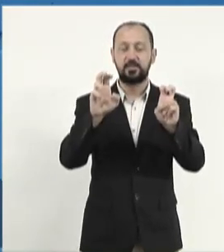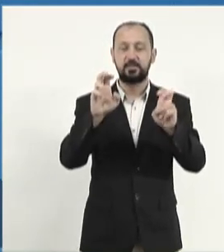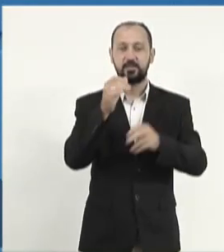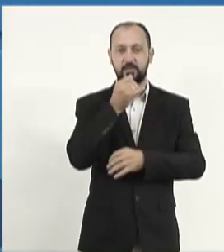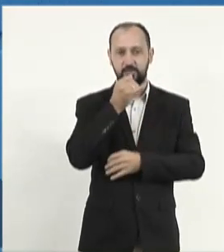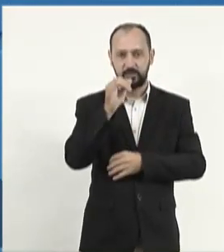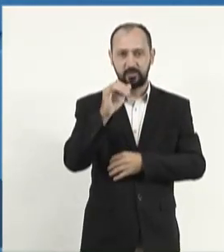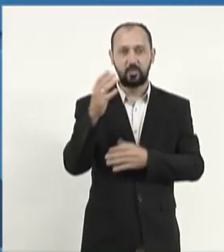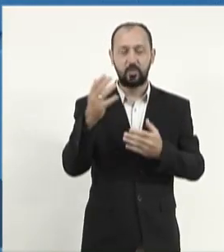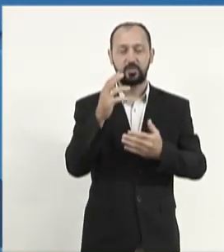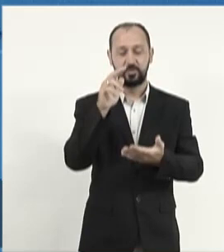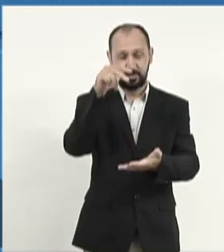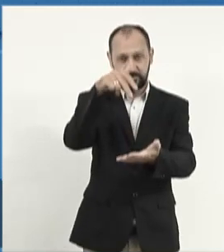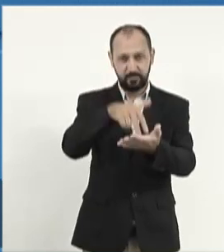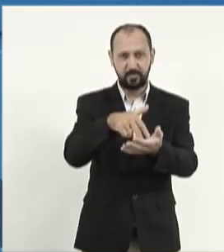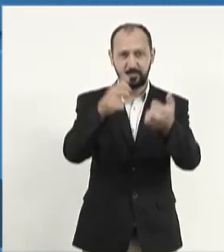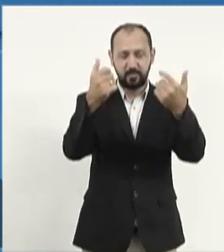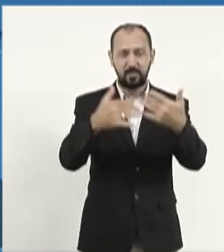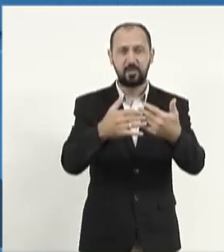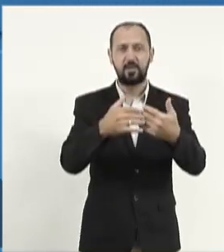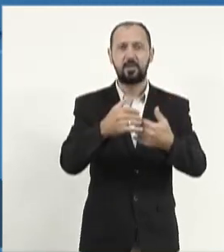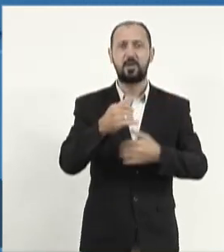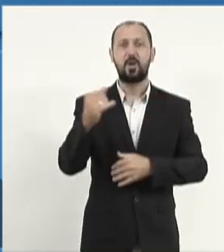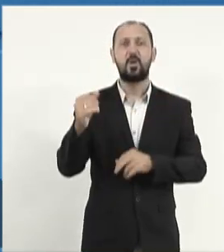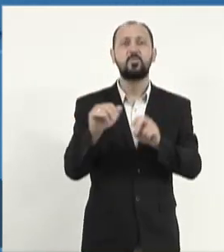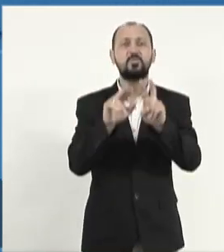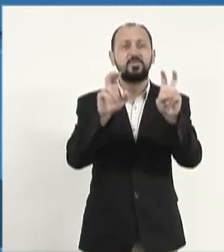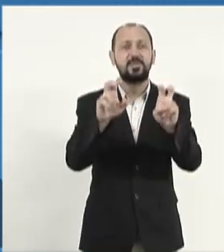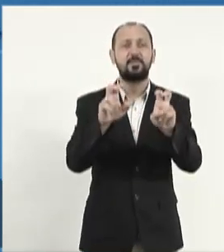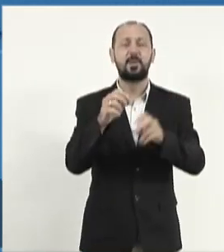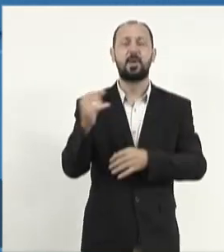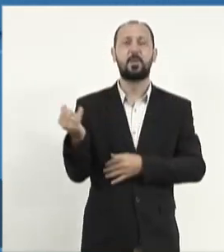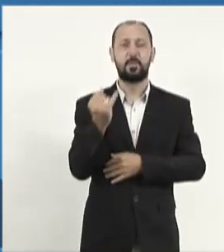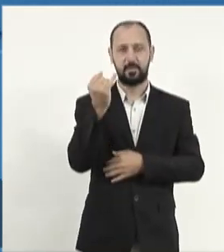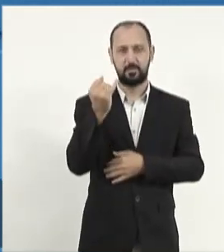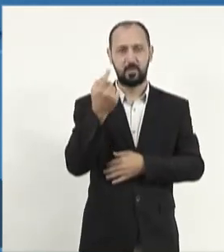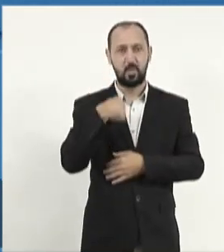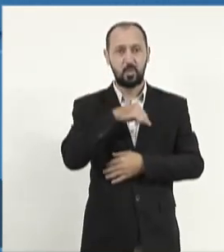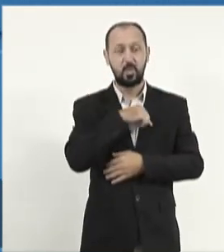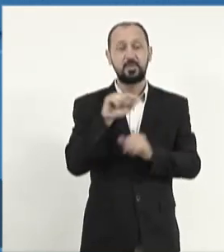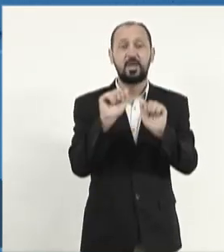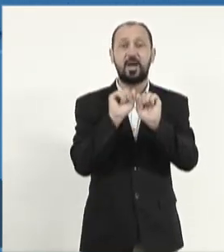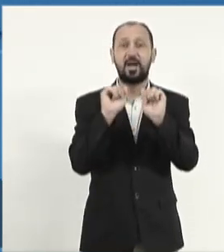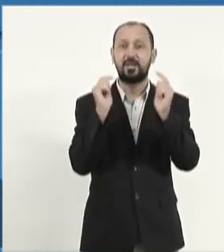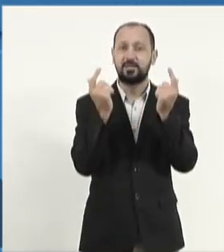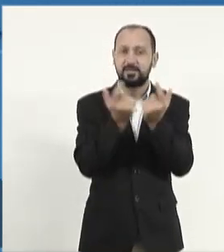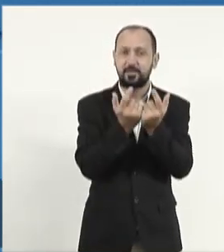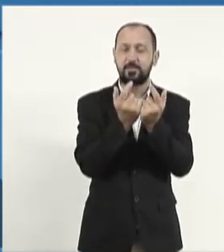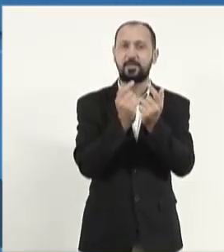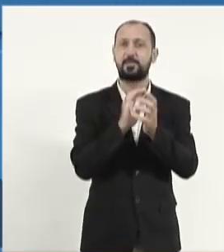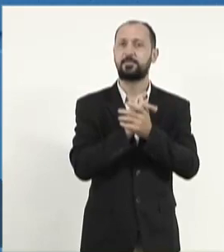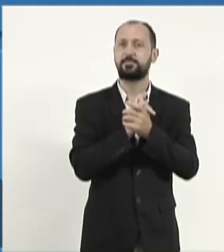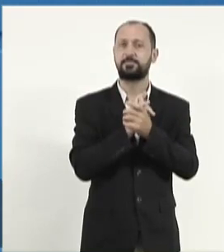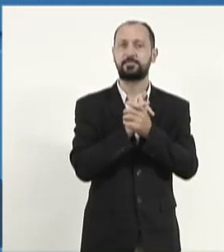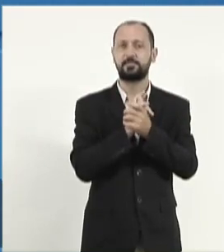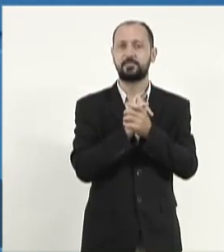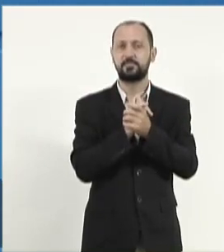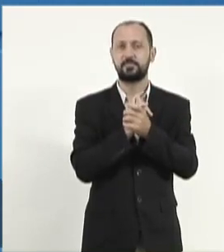que Vossa Excelência fala e tocou é um tema muito sensível e que nós, essa casa, caso